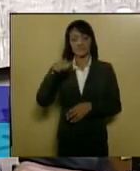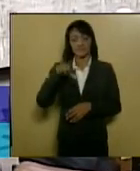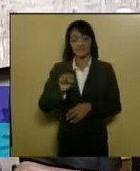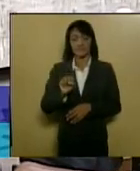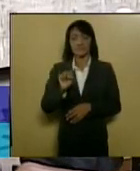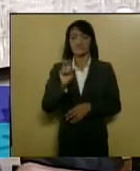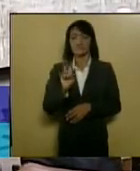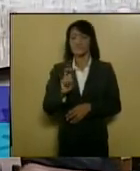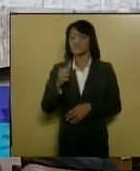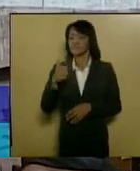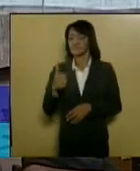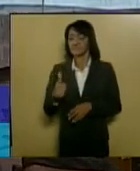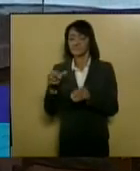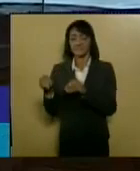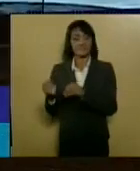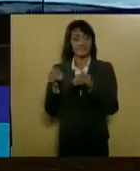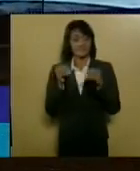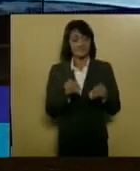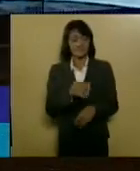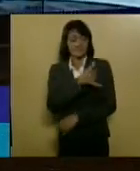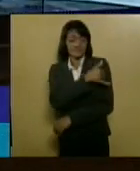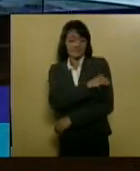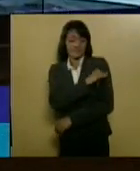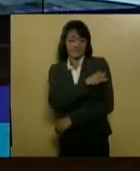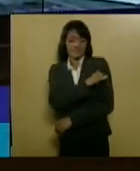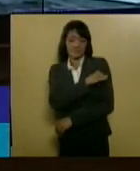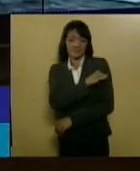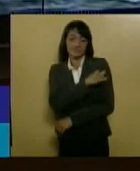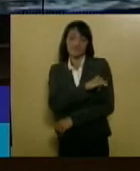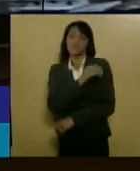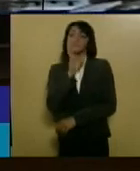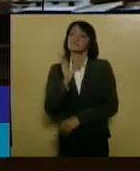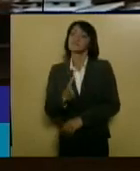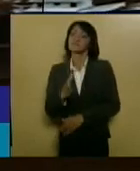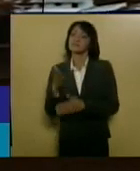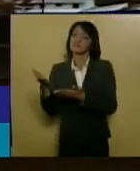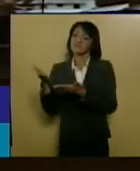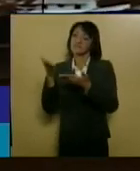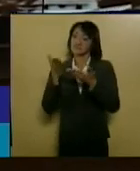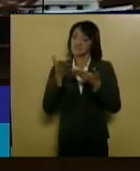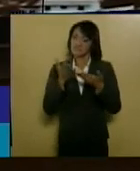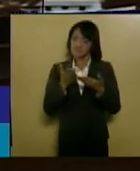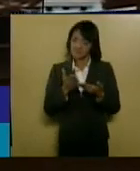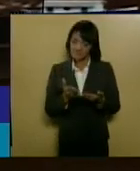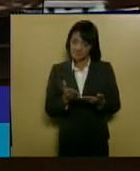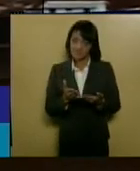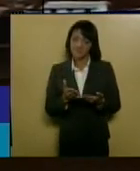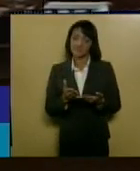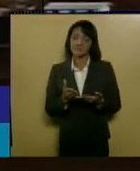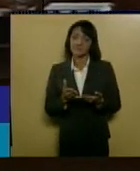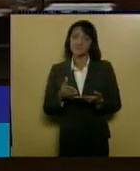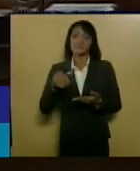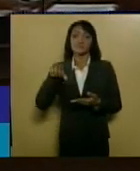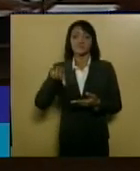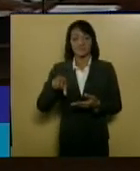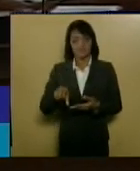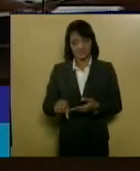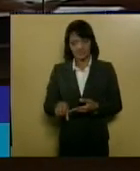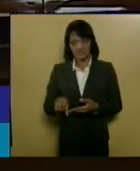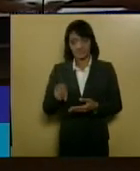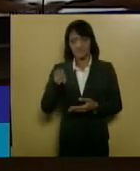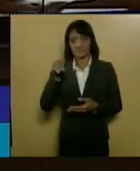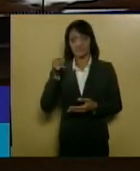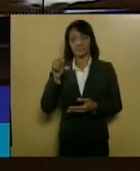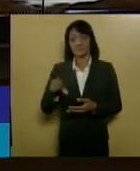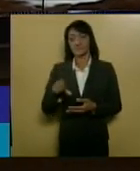foi transferido para a cidade do Rio de Janeiro, passando a receber a denominação de 9º Batalhão de Caçadores